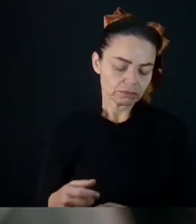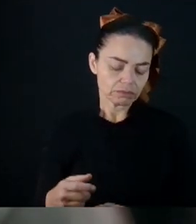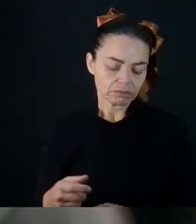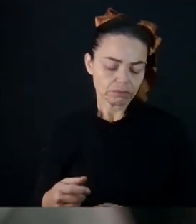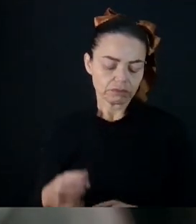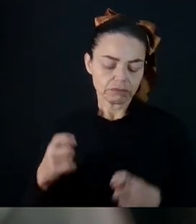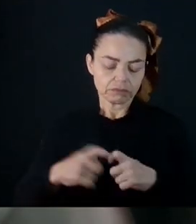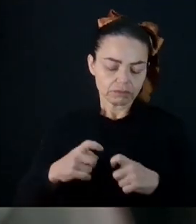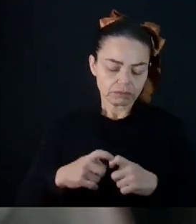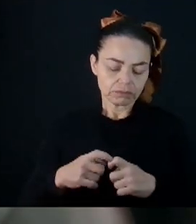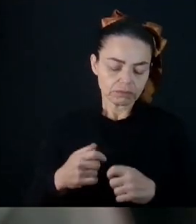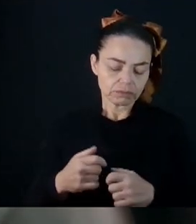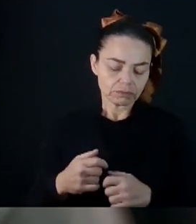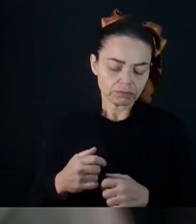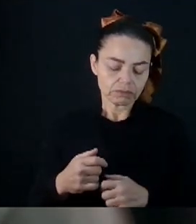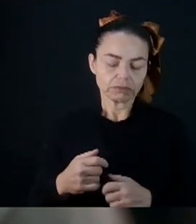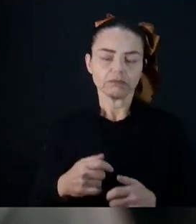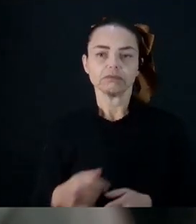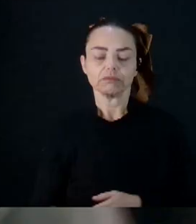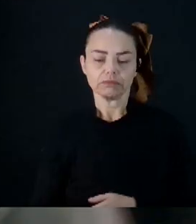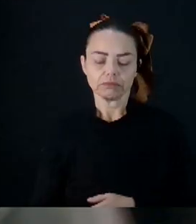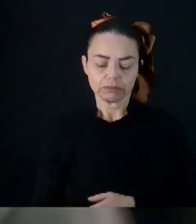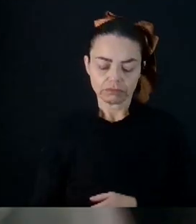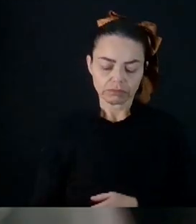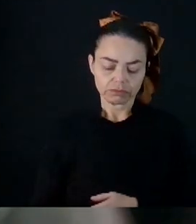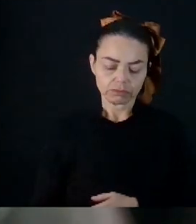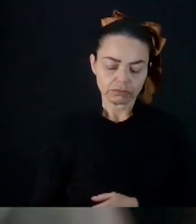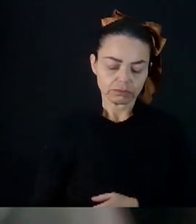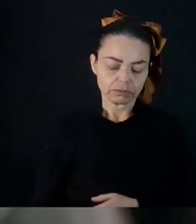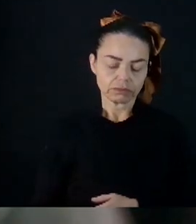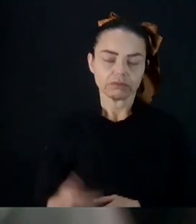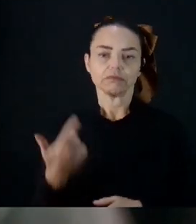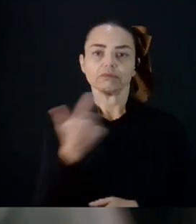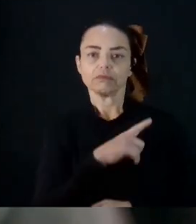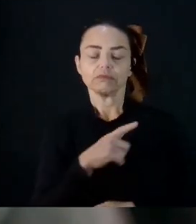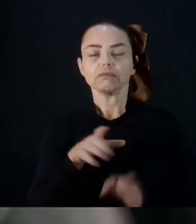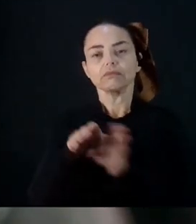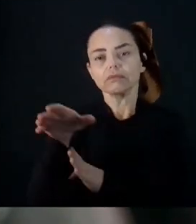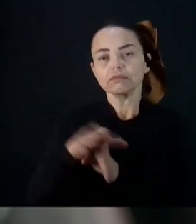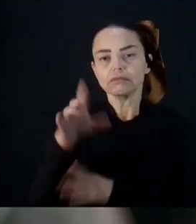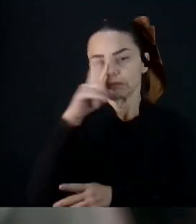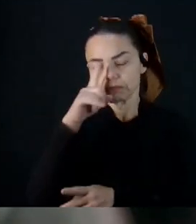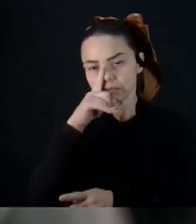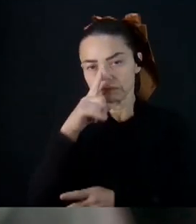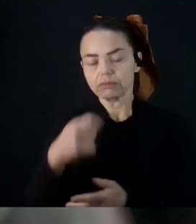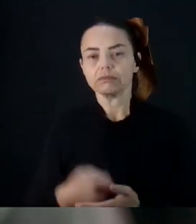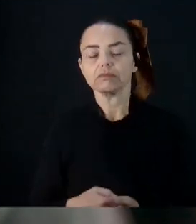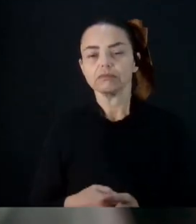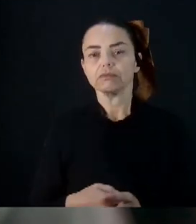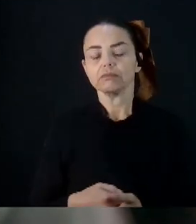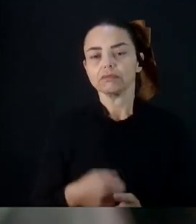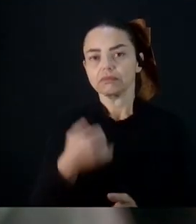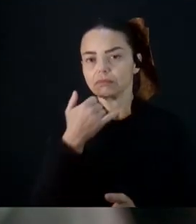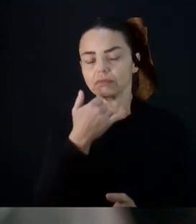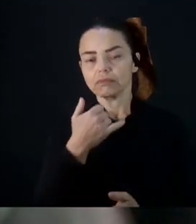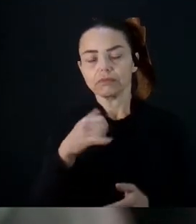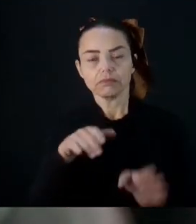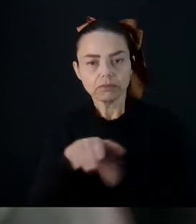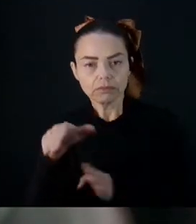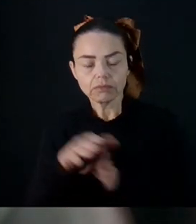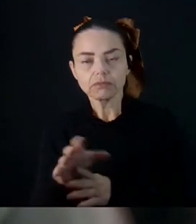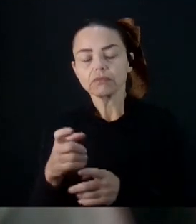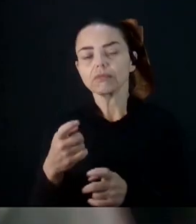ano, para que a gente consiga orientar a mãe, né? Apesar de ser médico, eu precisei de orientações também, a gente não sabe tudo,